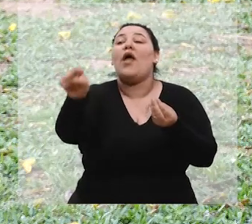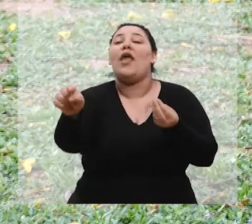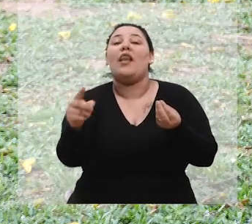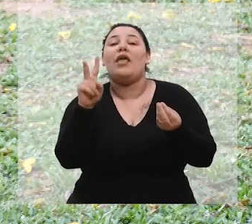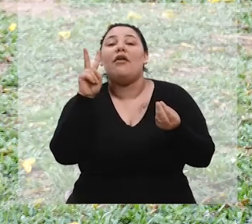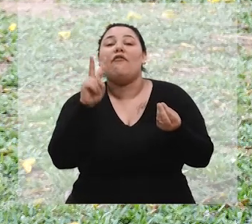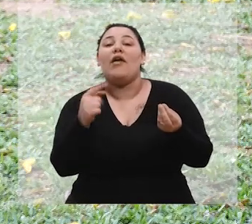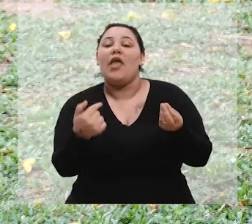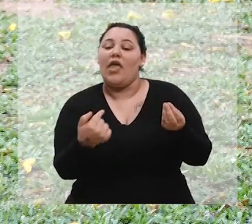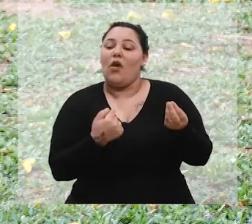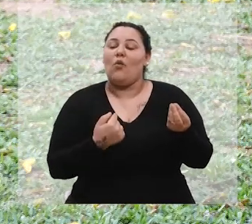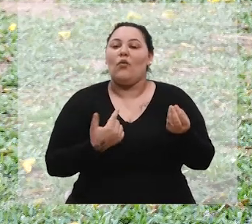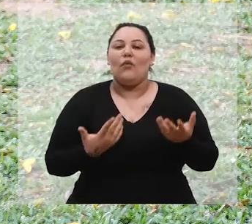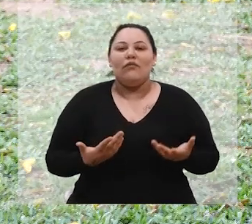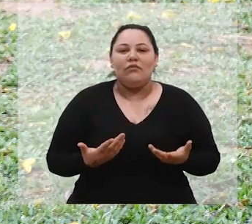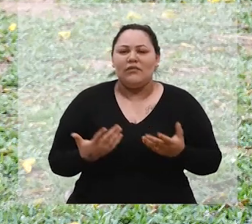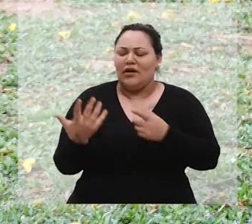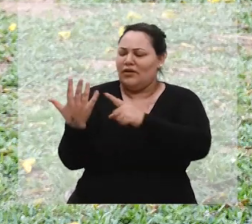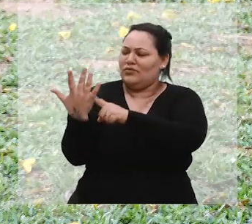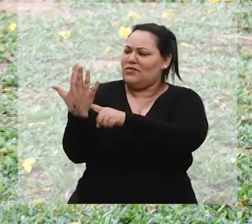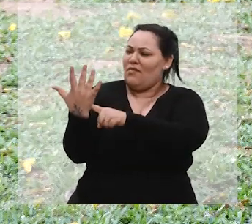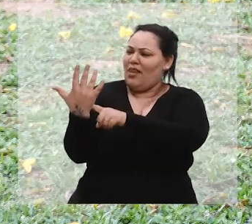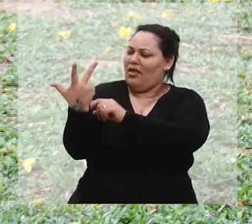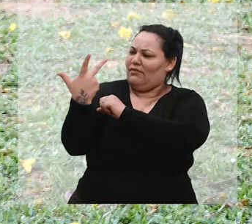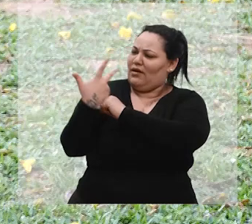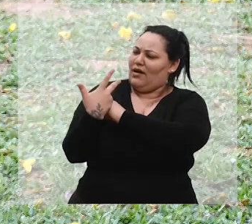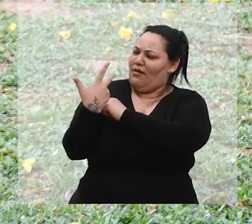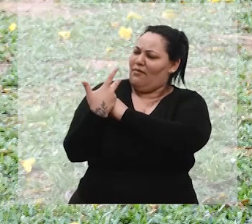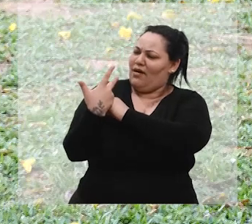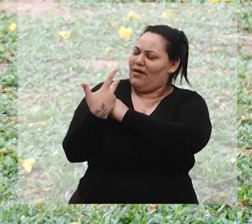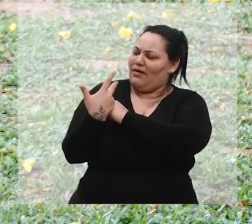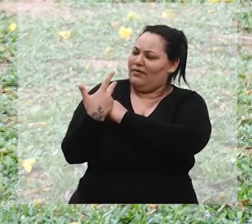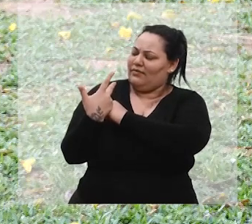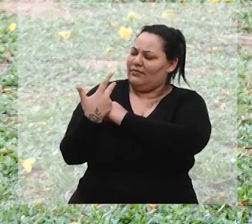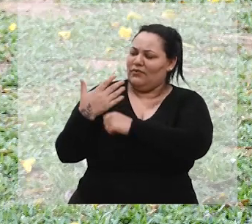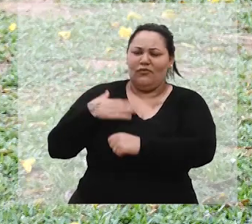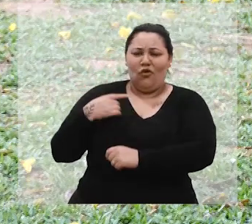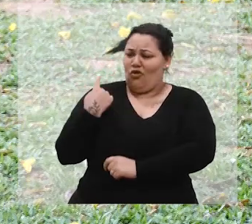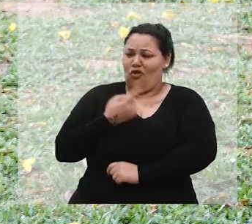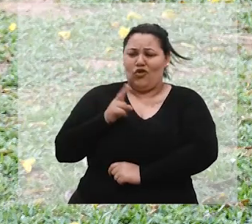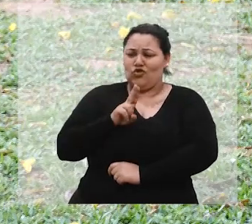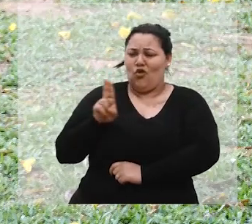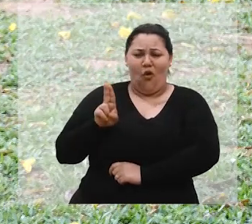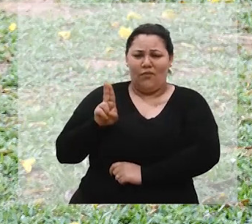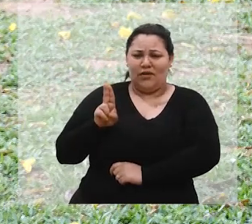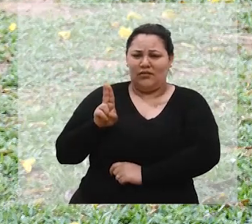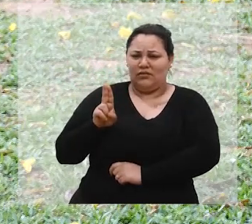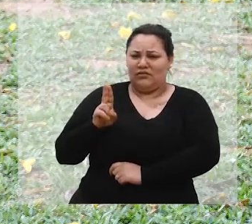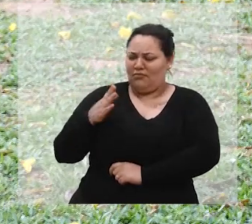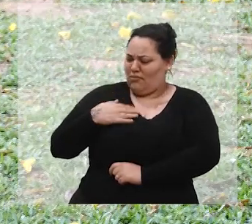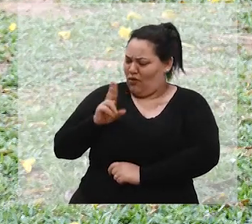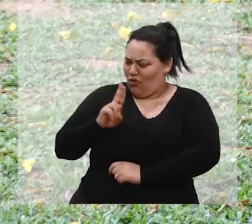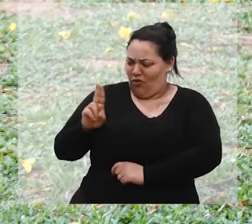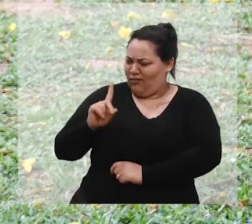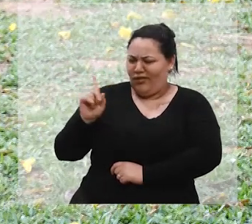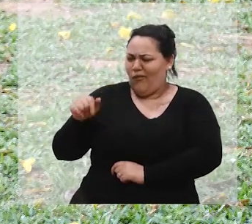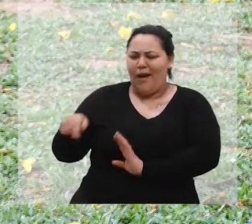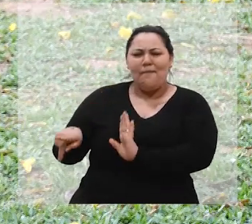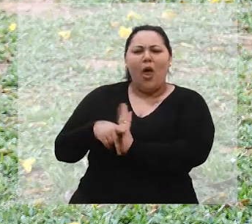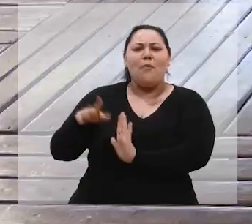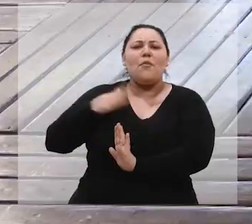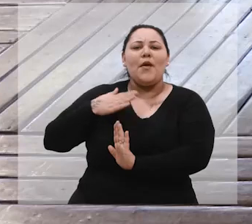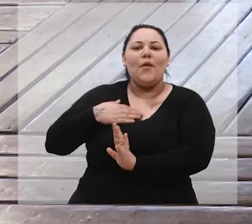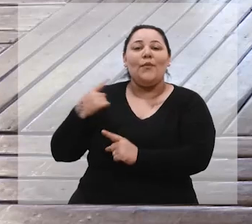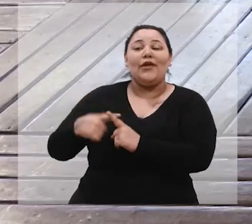refletido ali no espelho, na câmera, né? Coisas nesse sentido. O nosso nome, que a gente chama o nome próprio, não é próprio, porque o nome foi dado pelo